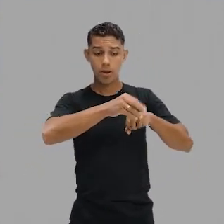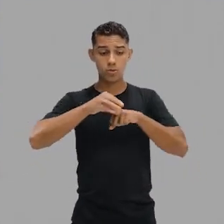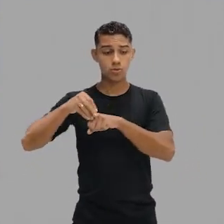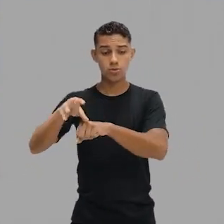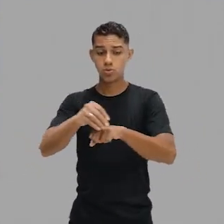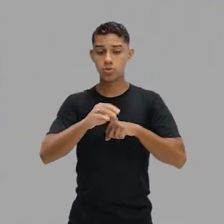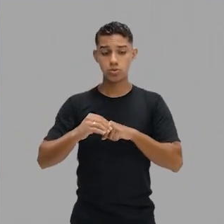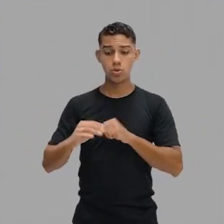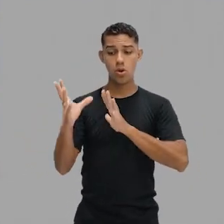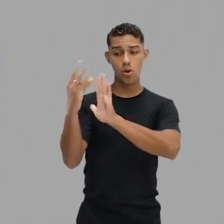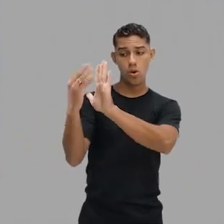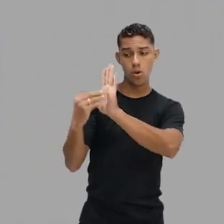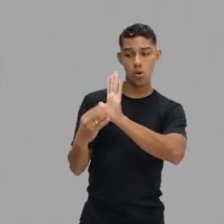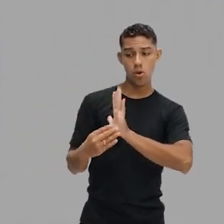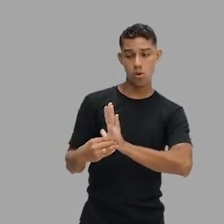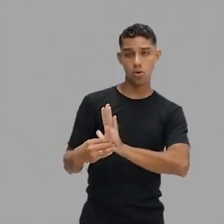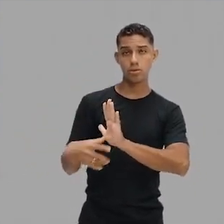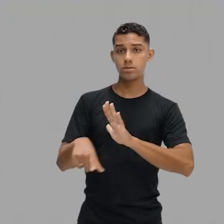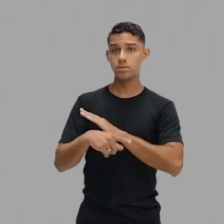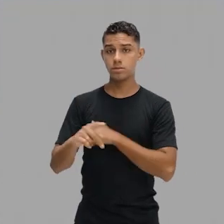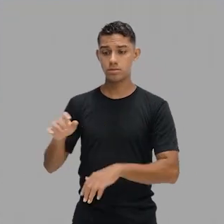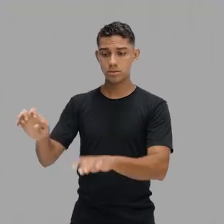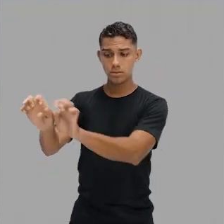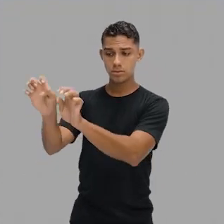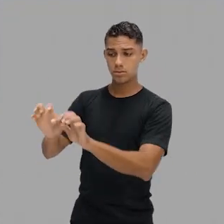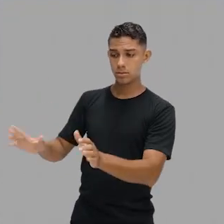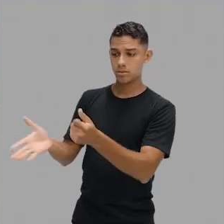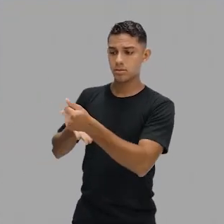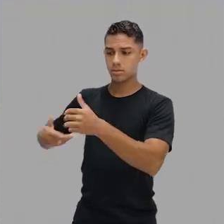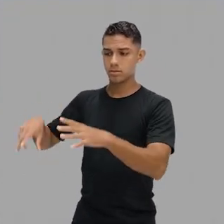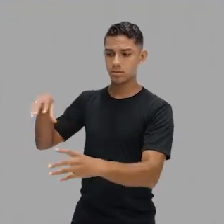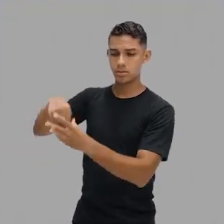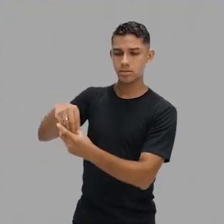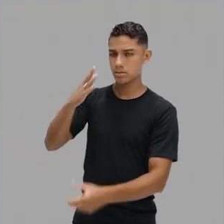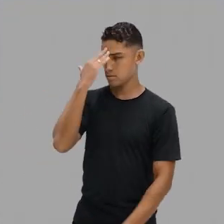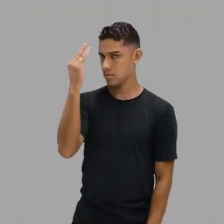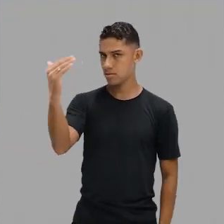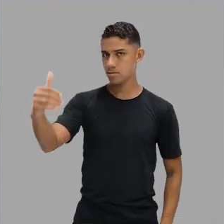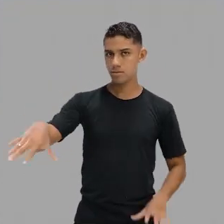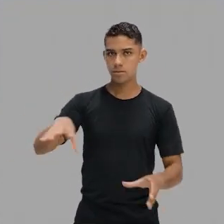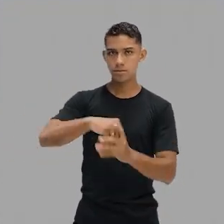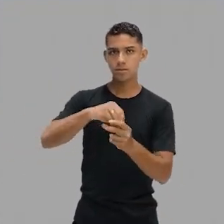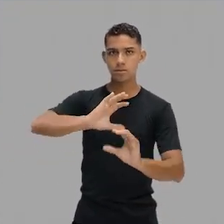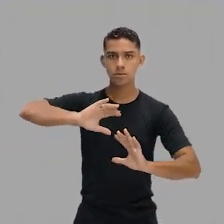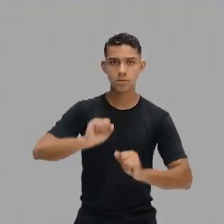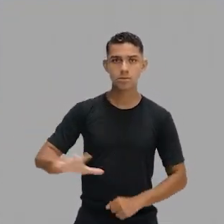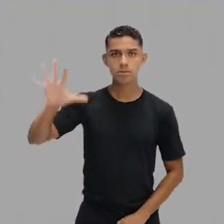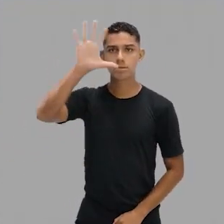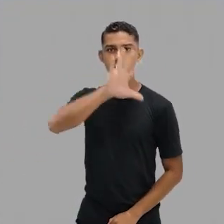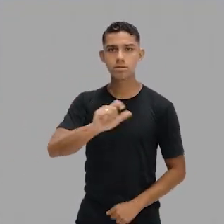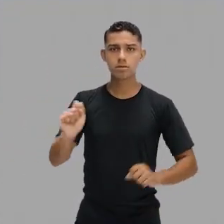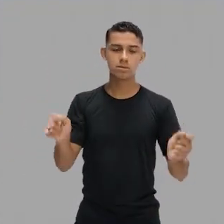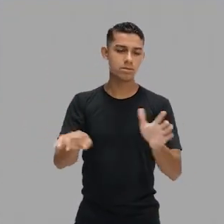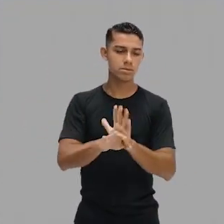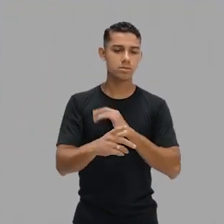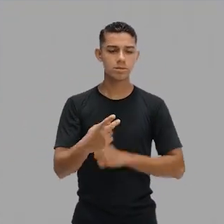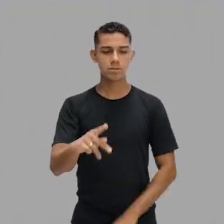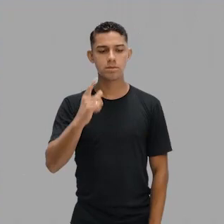conteúdos e estruturas básicas dentro de um conteúdo famoso, conceitual, como o